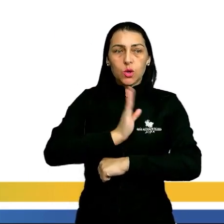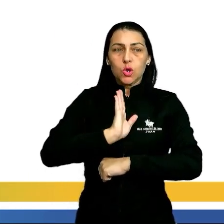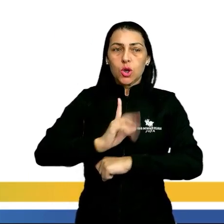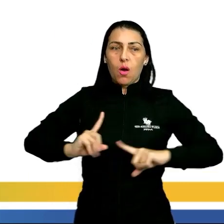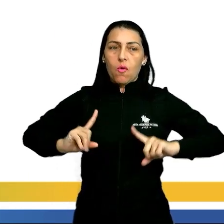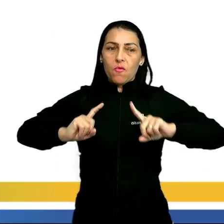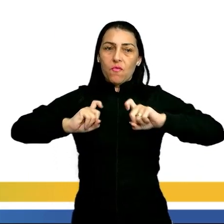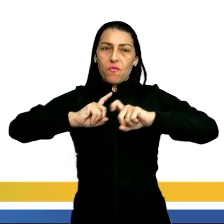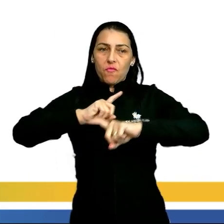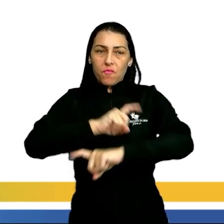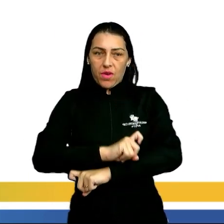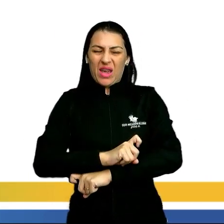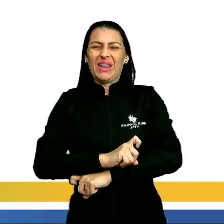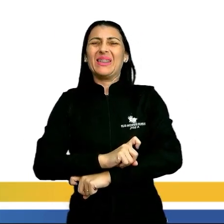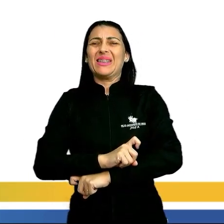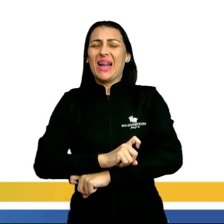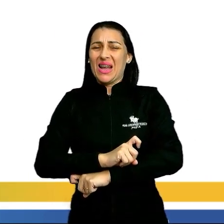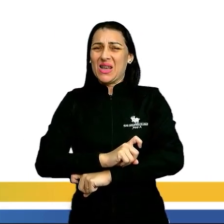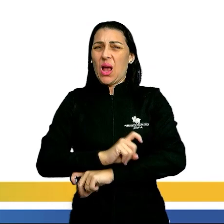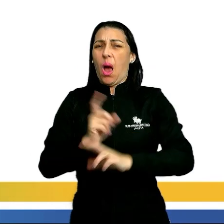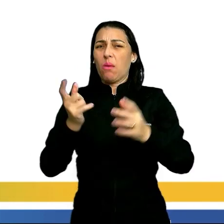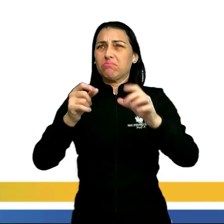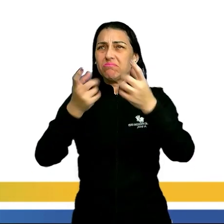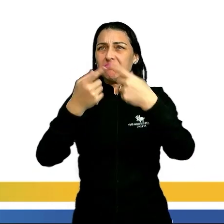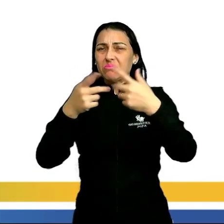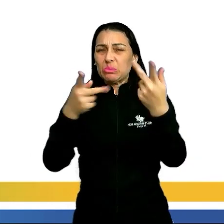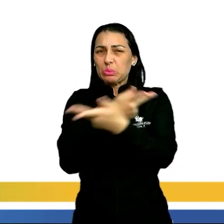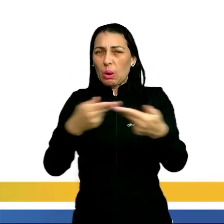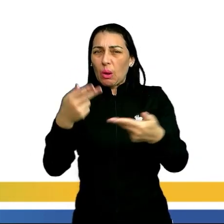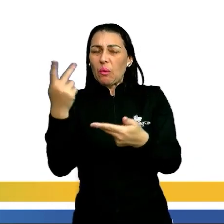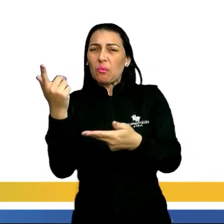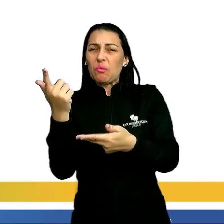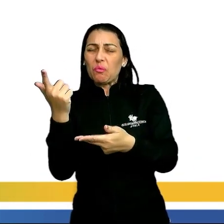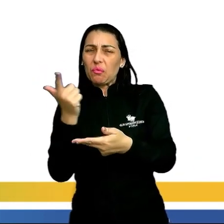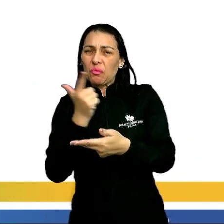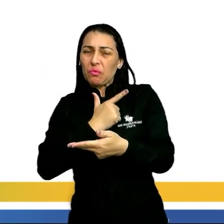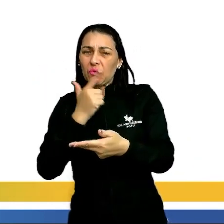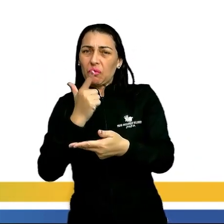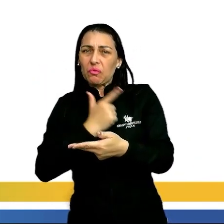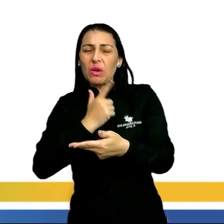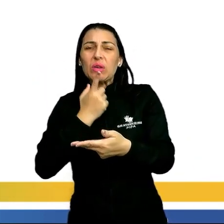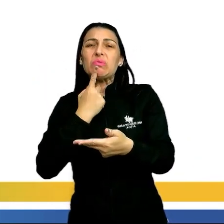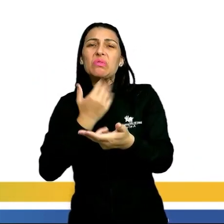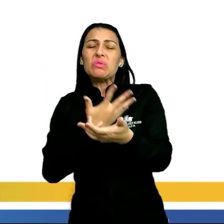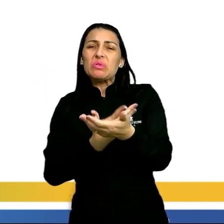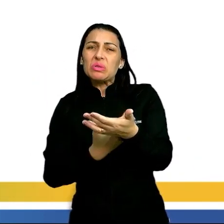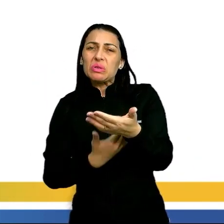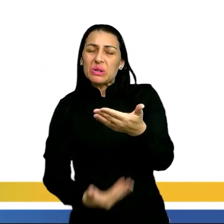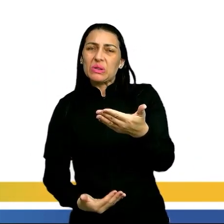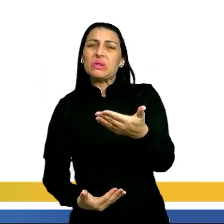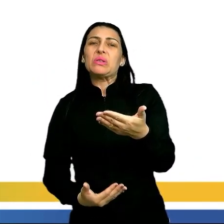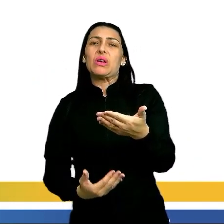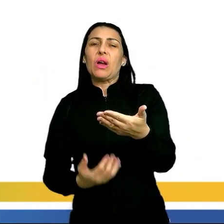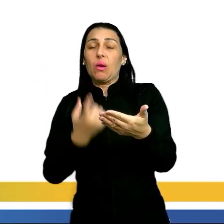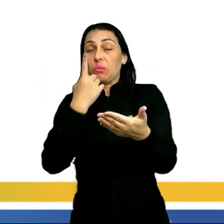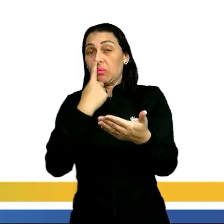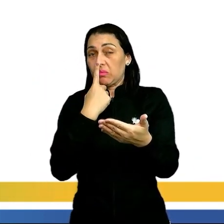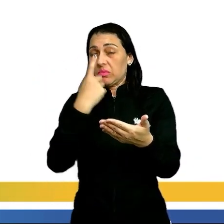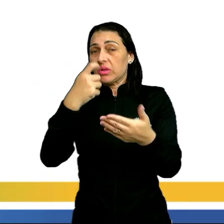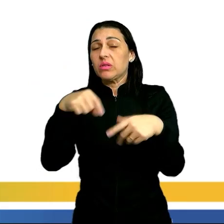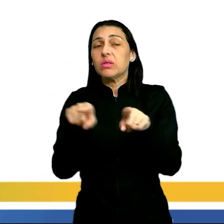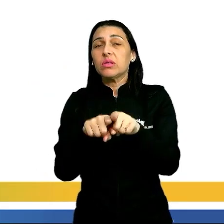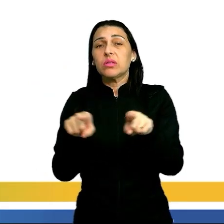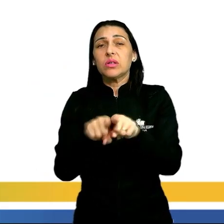Já o verme, este operário das ruínas, que o sangue podre das carnificinas